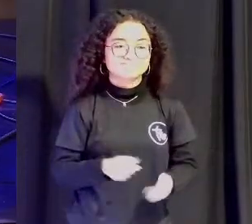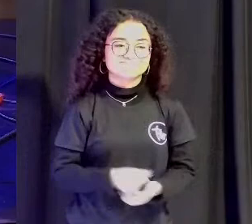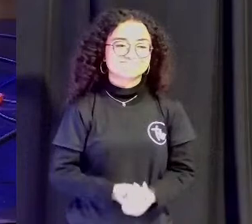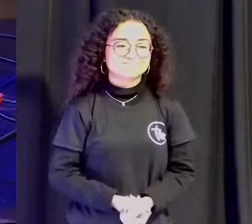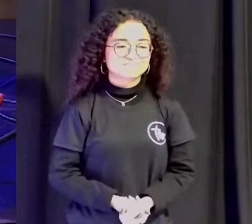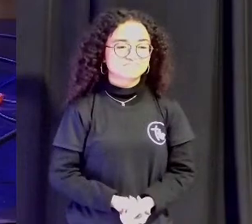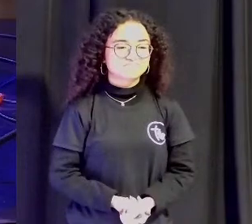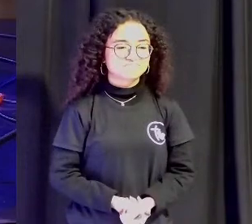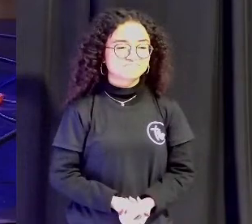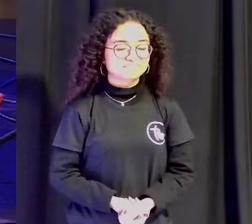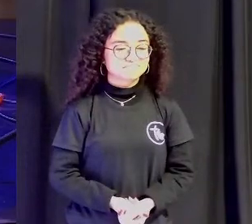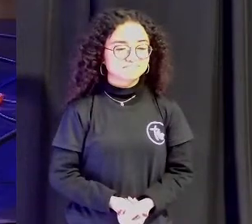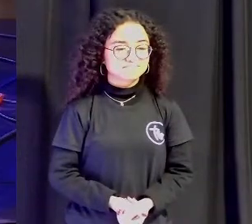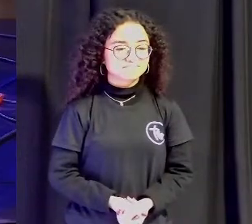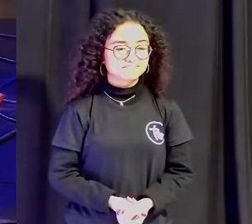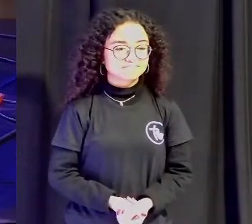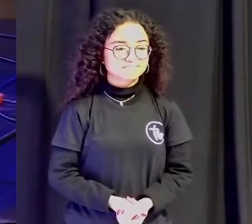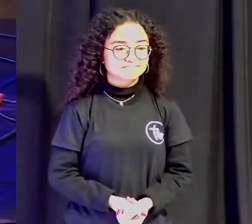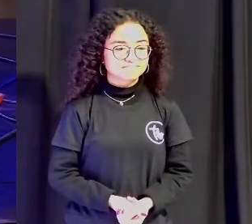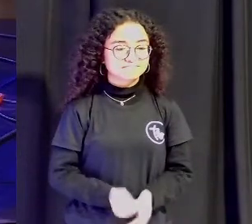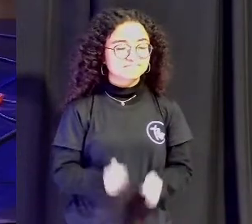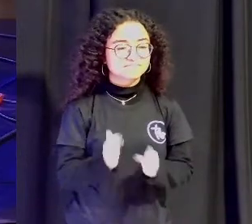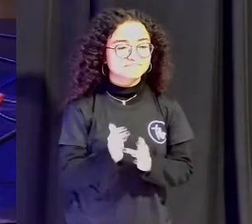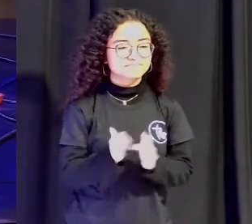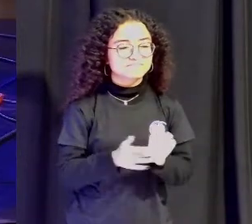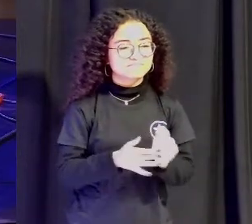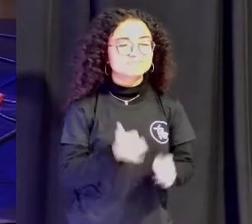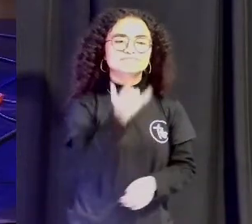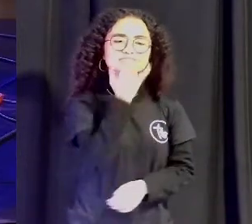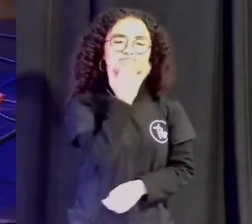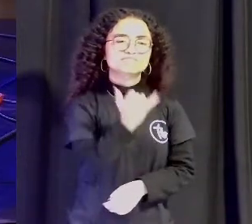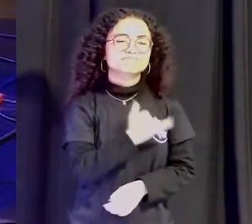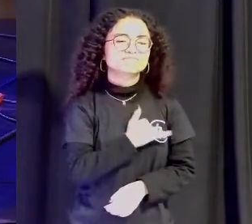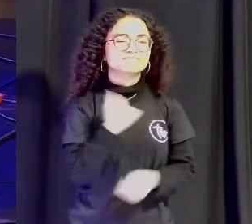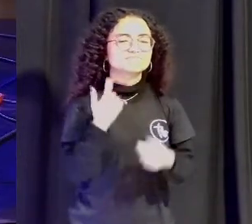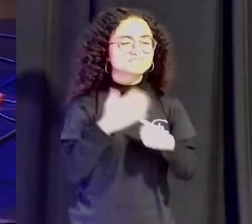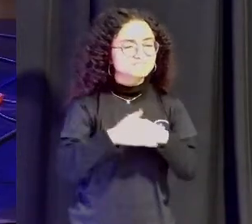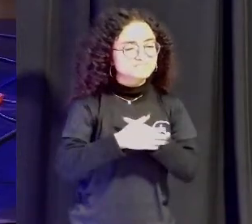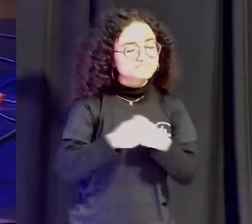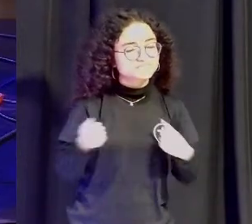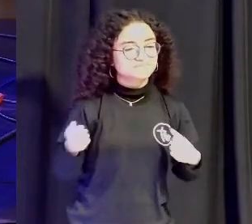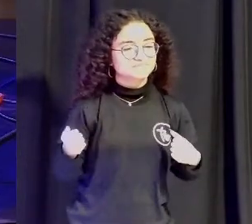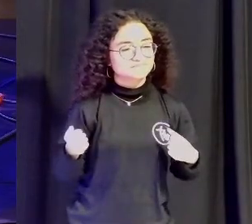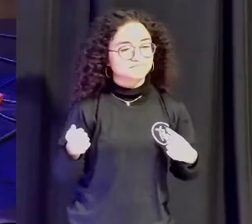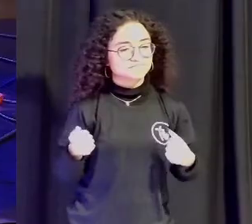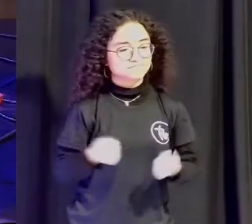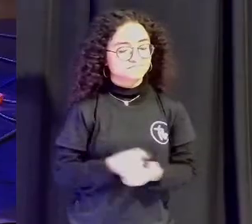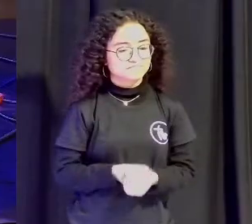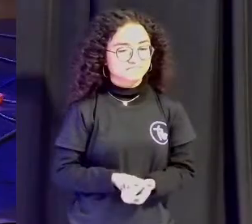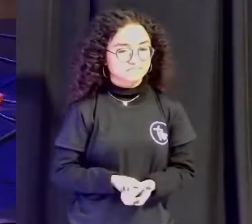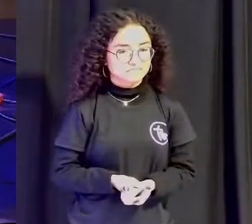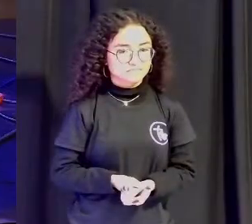pisaduras fomos curados, fomos sarados.